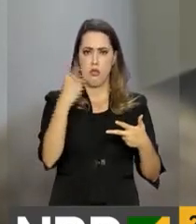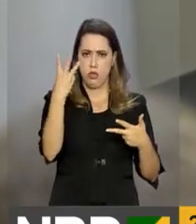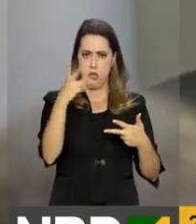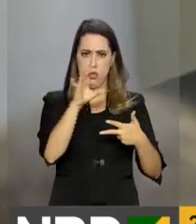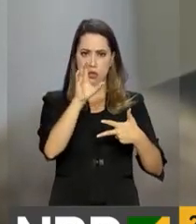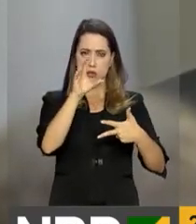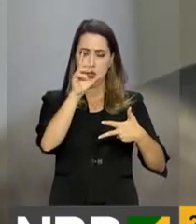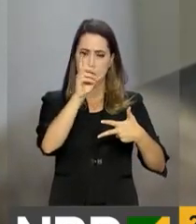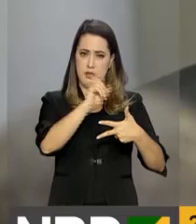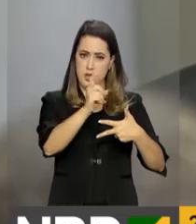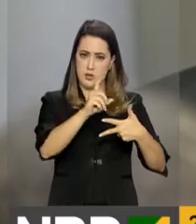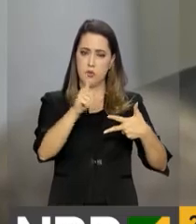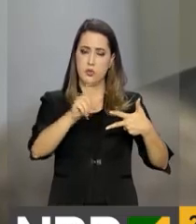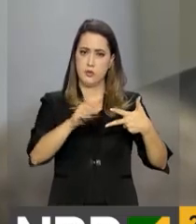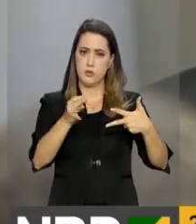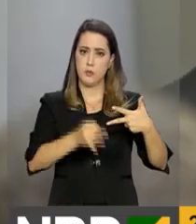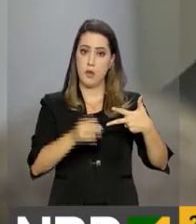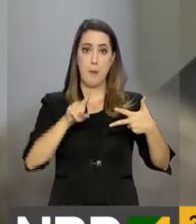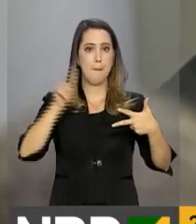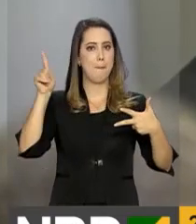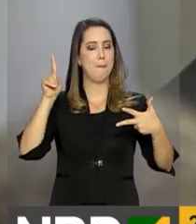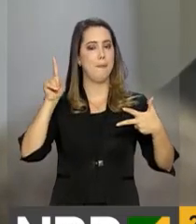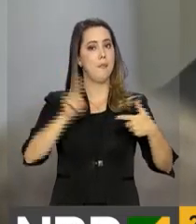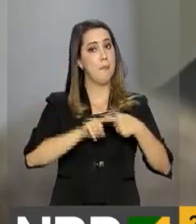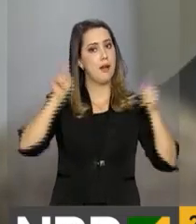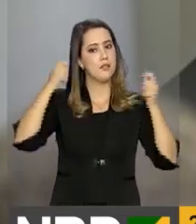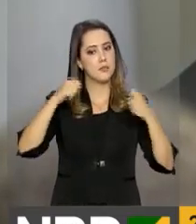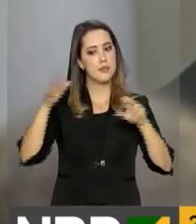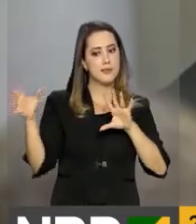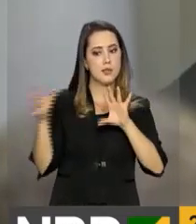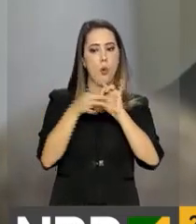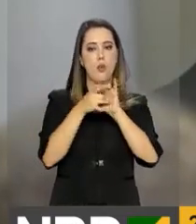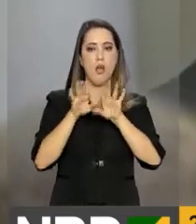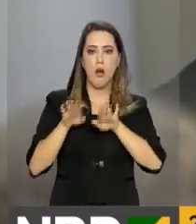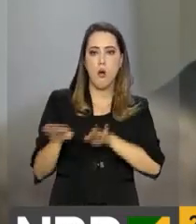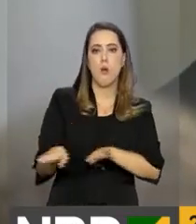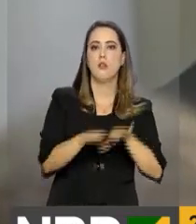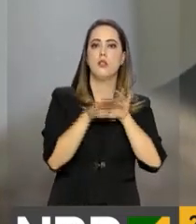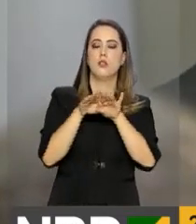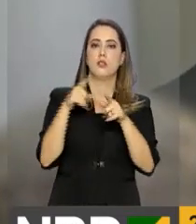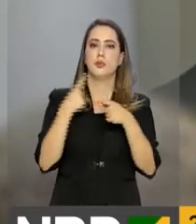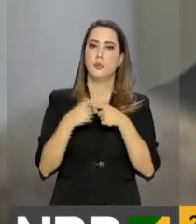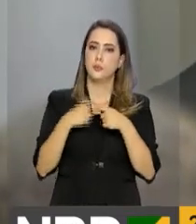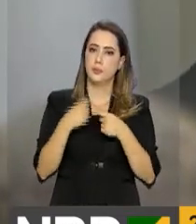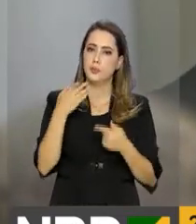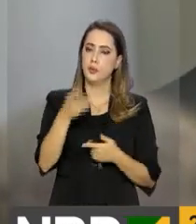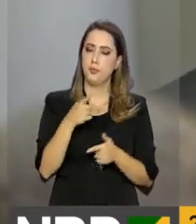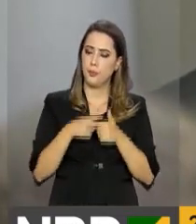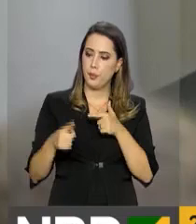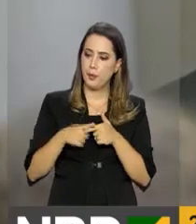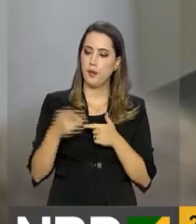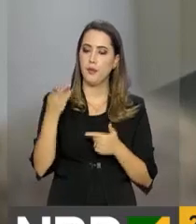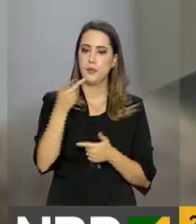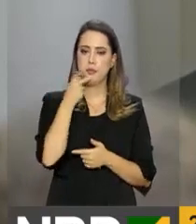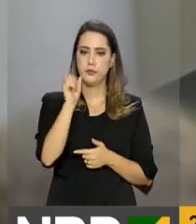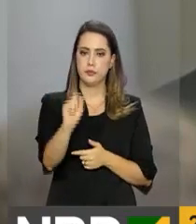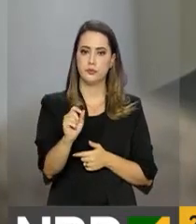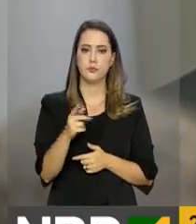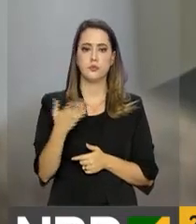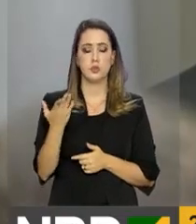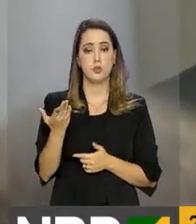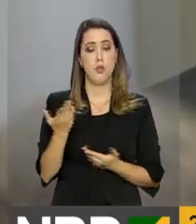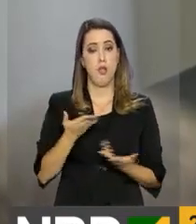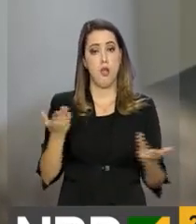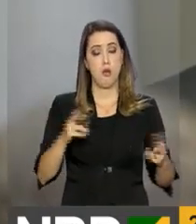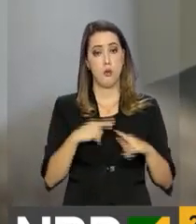três órgãos do poder, mas trabalhem harmonicamente, porque a desarmonia gera isso que o Ives estava dizendo, que o doutor Ives está cuidando